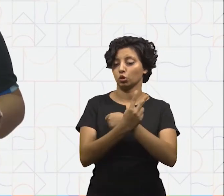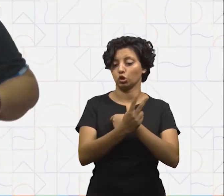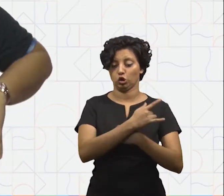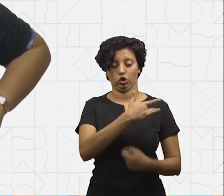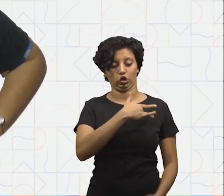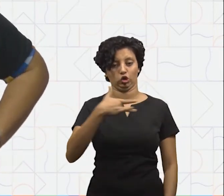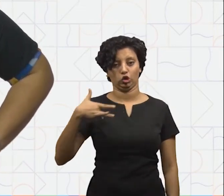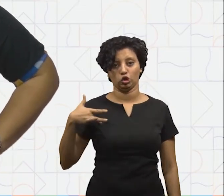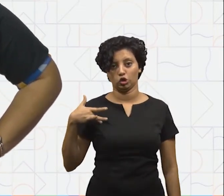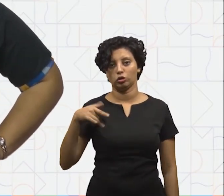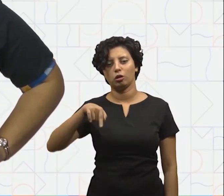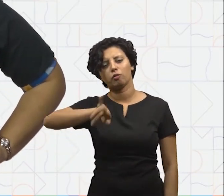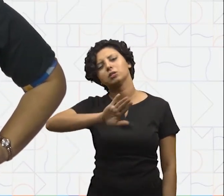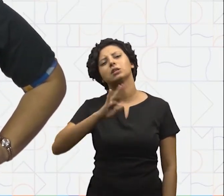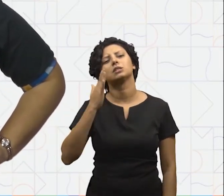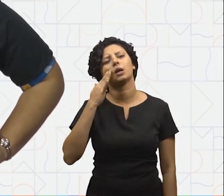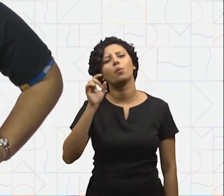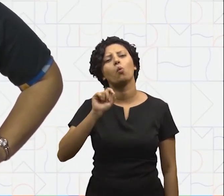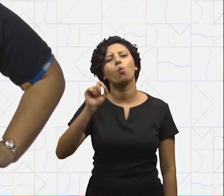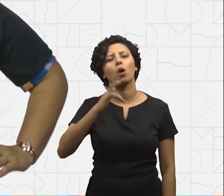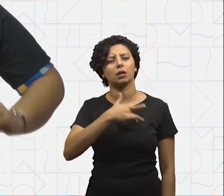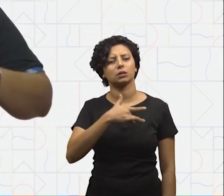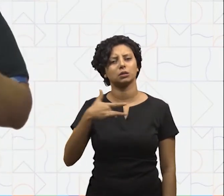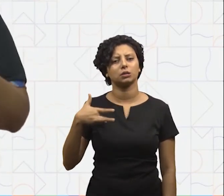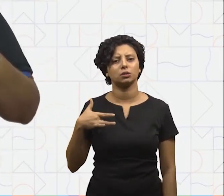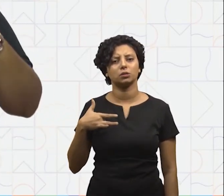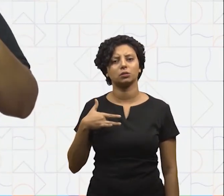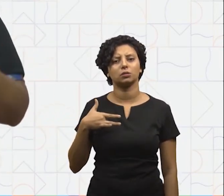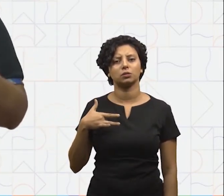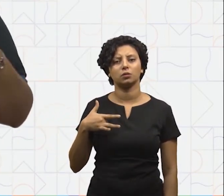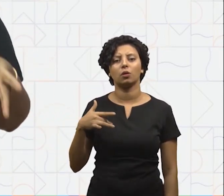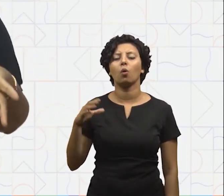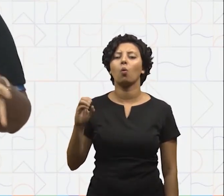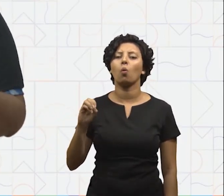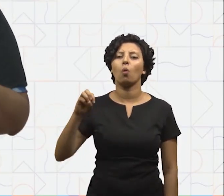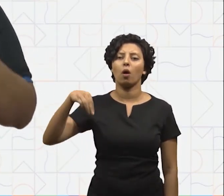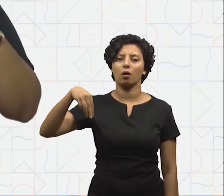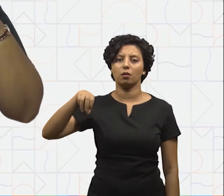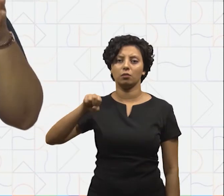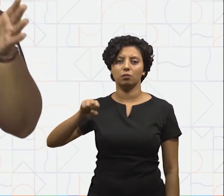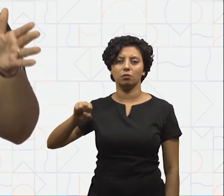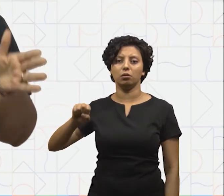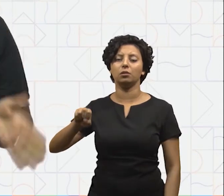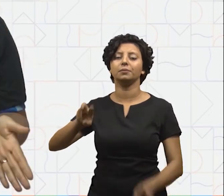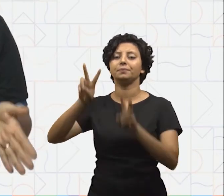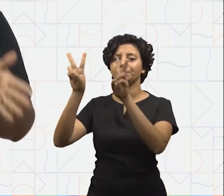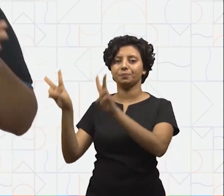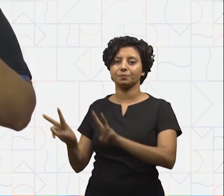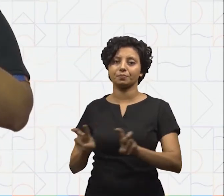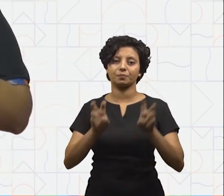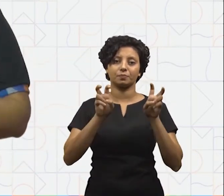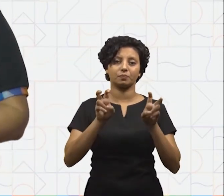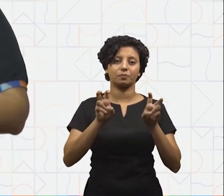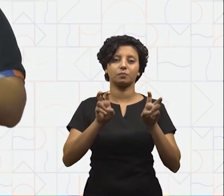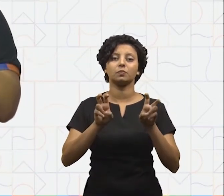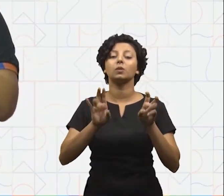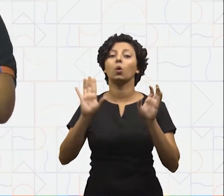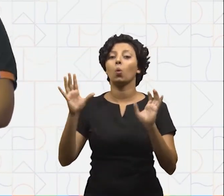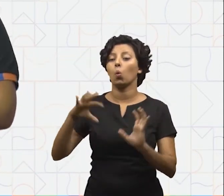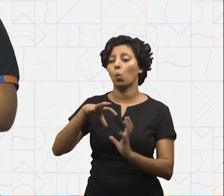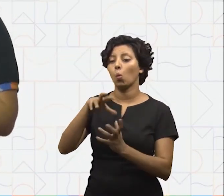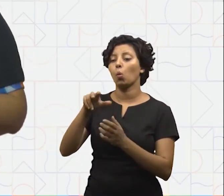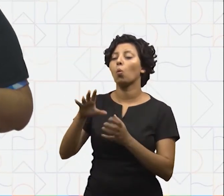saúde. E você sabe o que é saúde? Segundo a OMS, que é a Organização Mundial